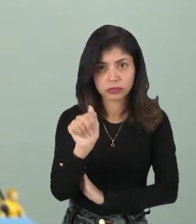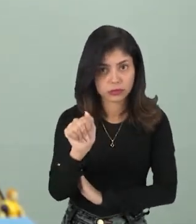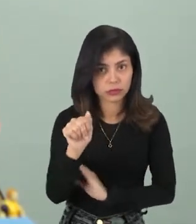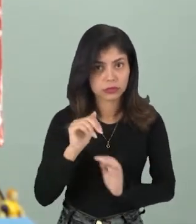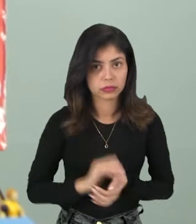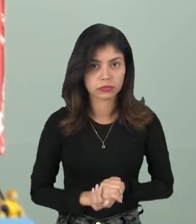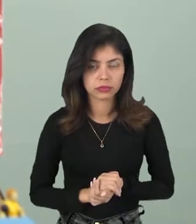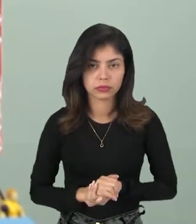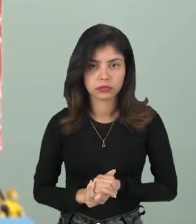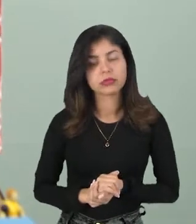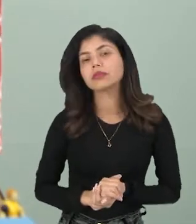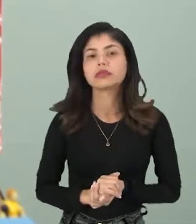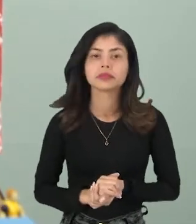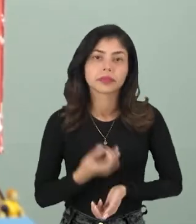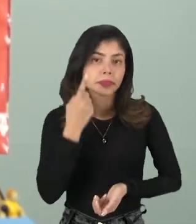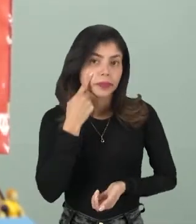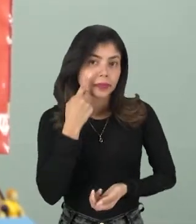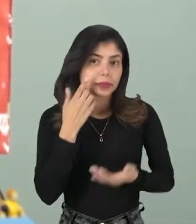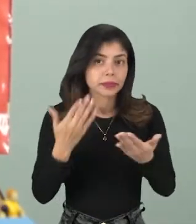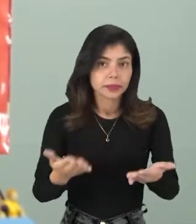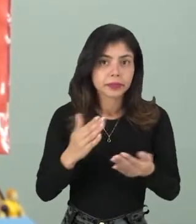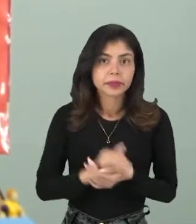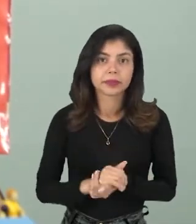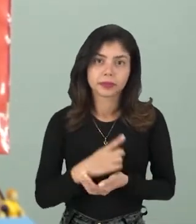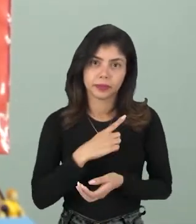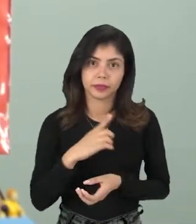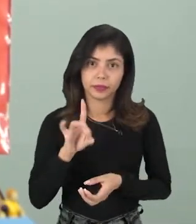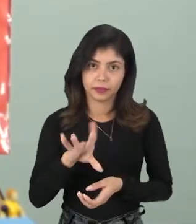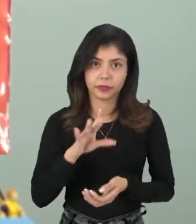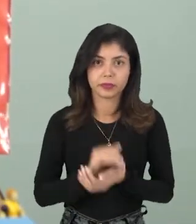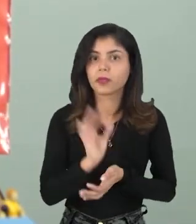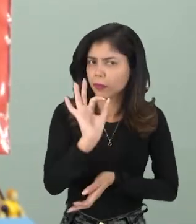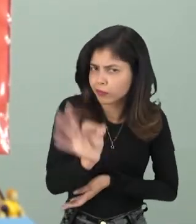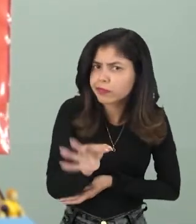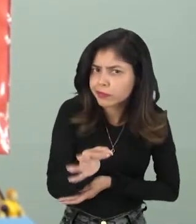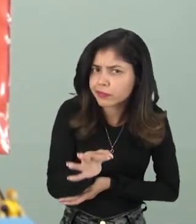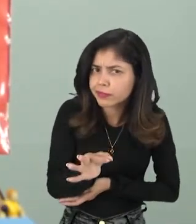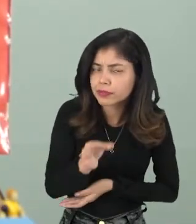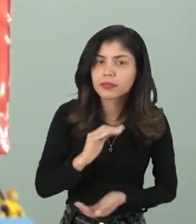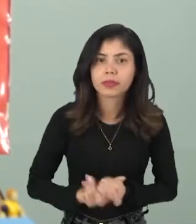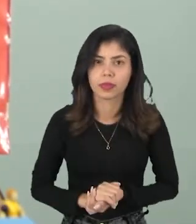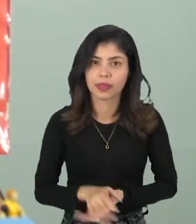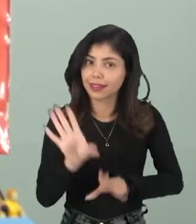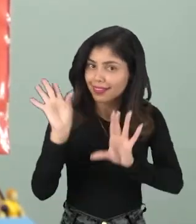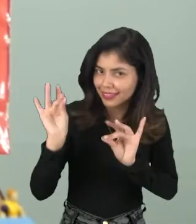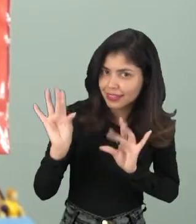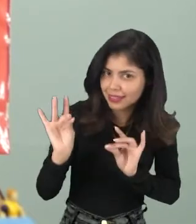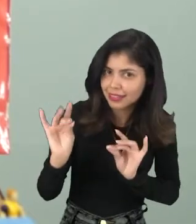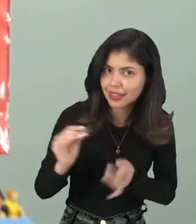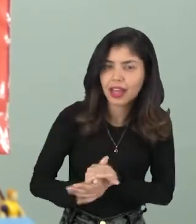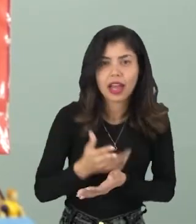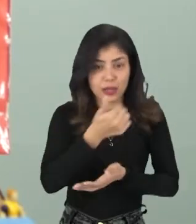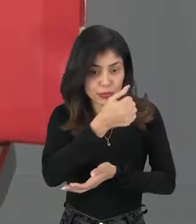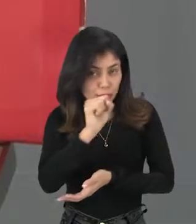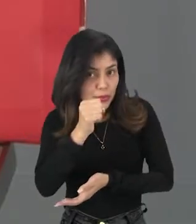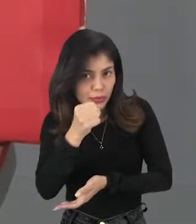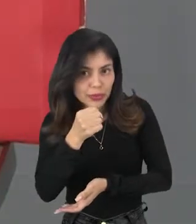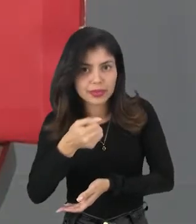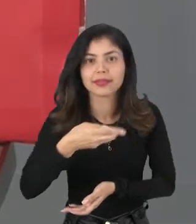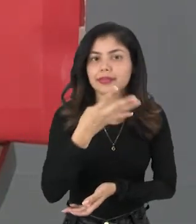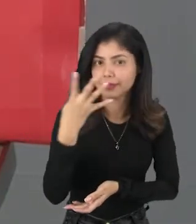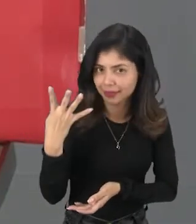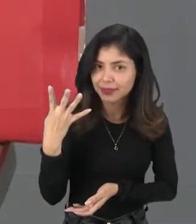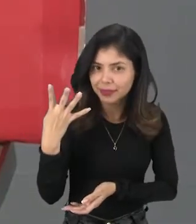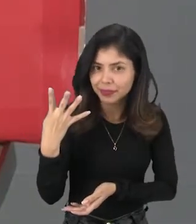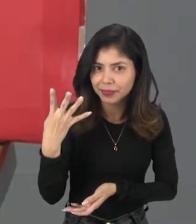só aqui está o álbum de Ana certo ela já colou as 8 figurinhas Vocês conseguem encontrar